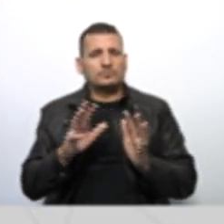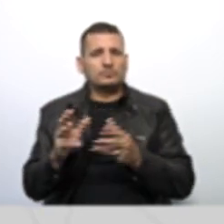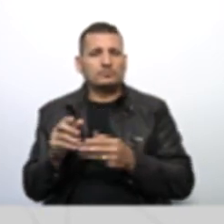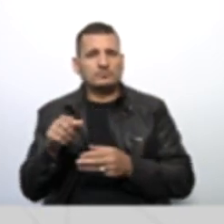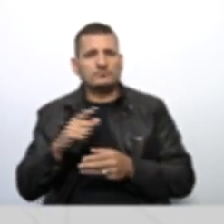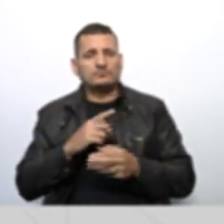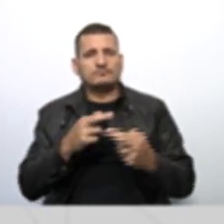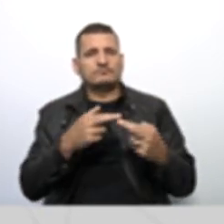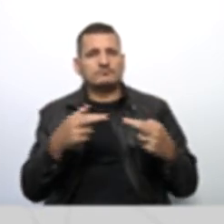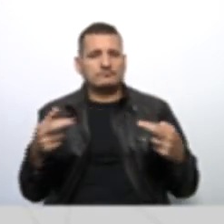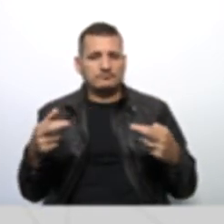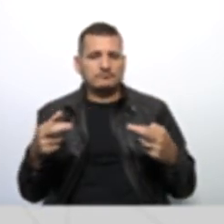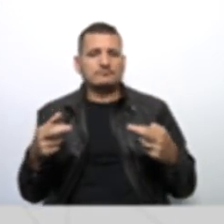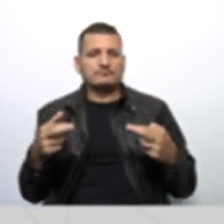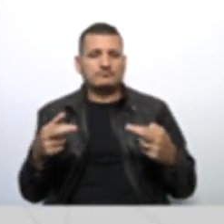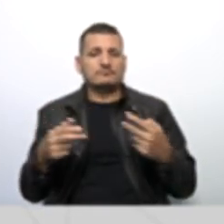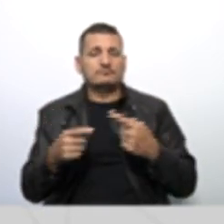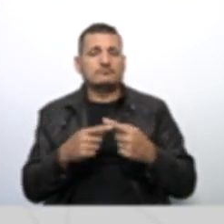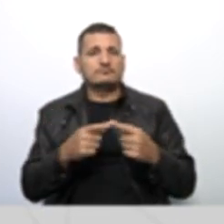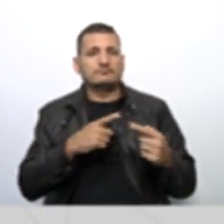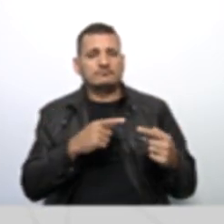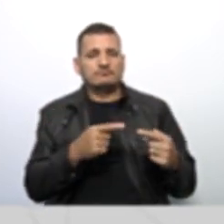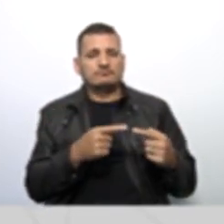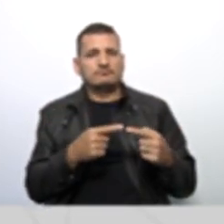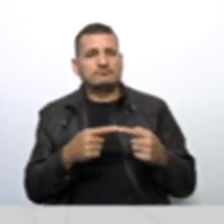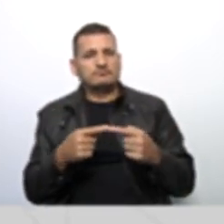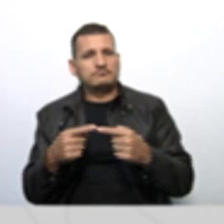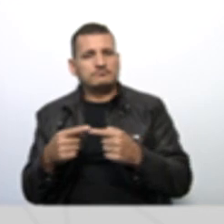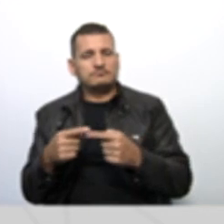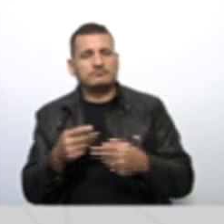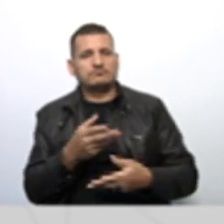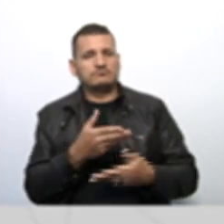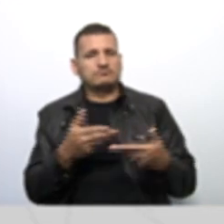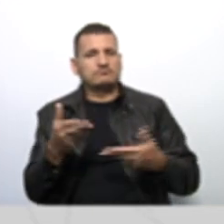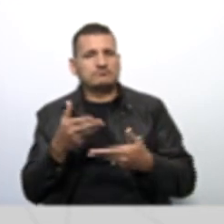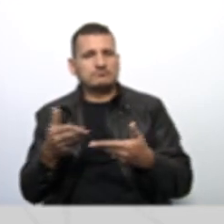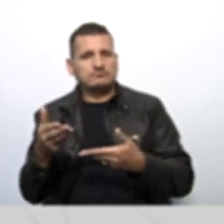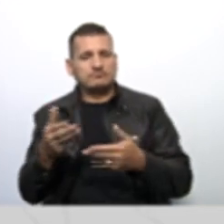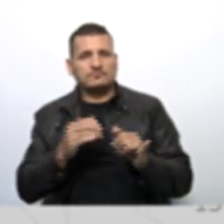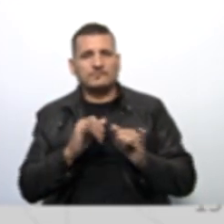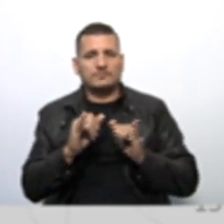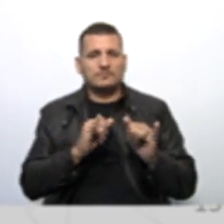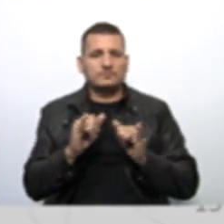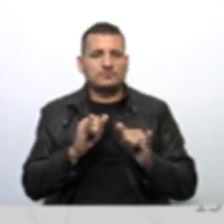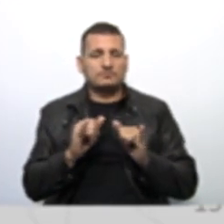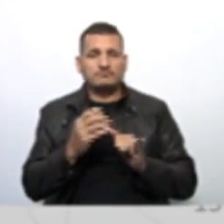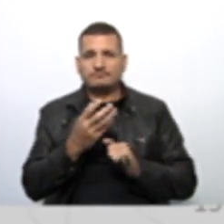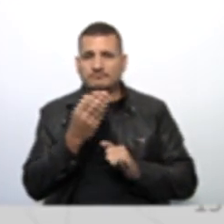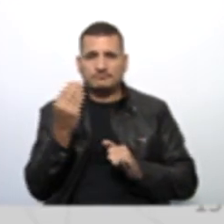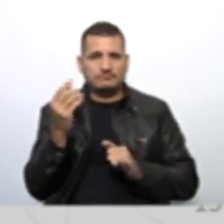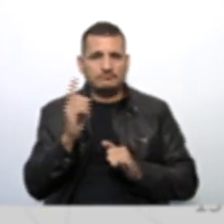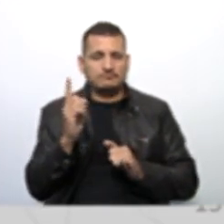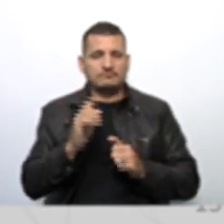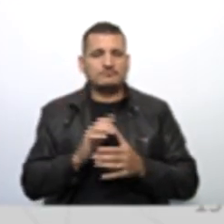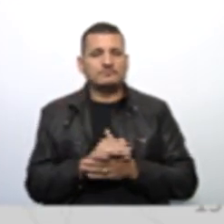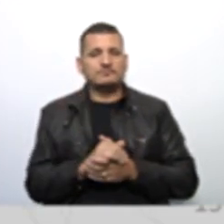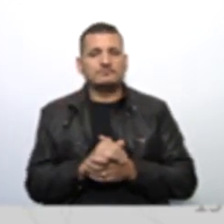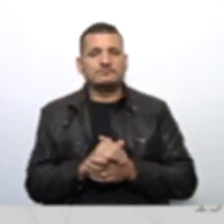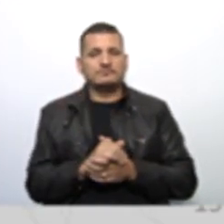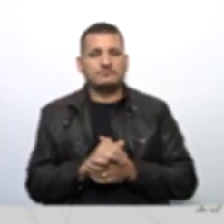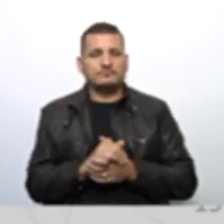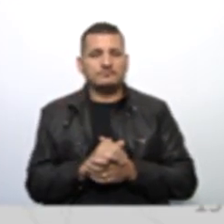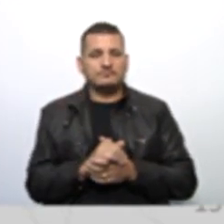Criam uma rede, uma vez que estão interligados e compartilhando informações. Não podemos esquecer disso, pessoal. Mas,